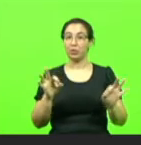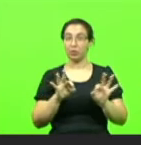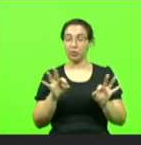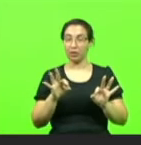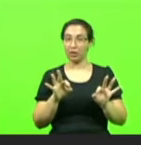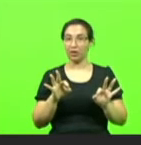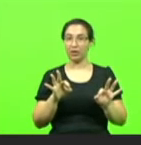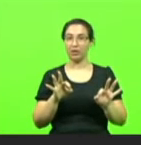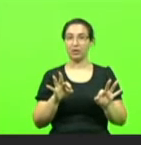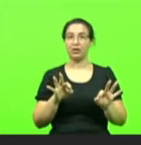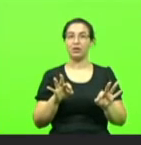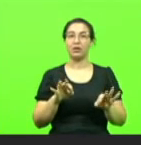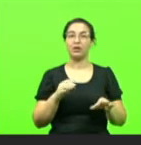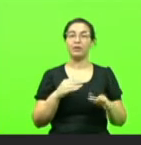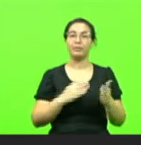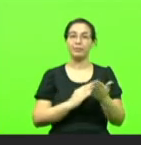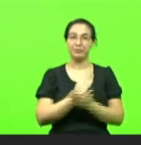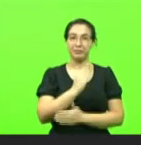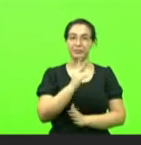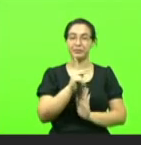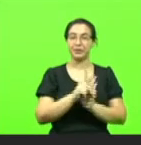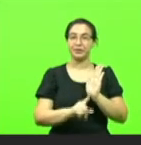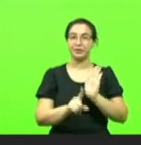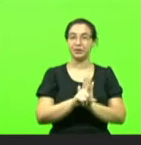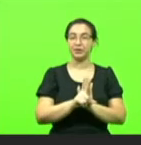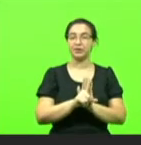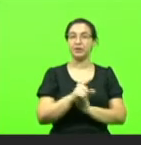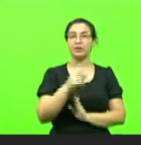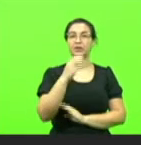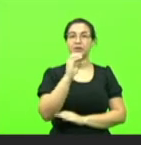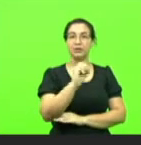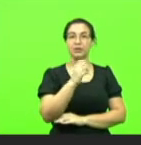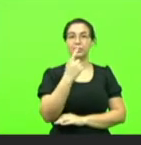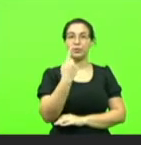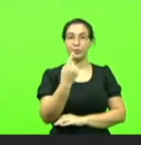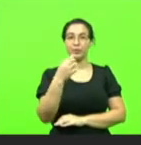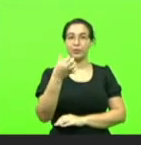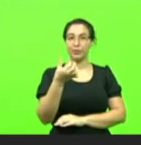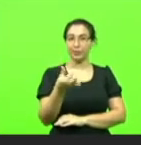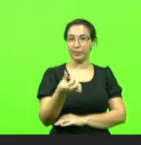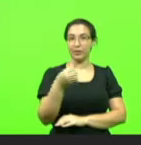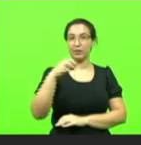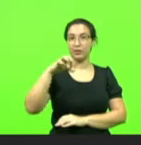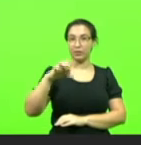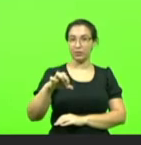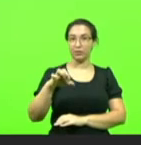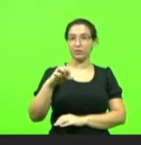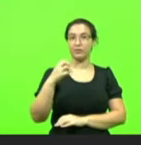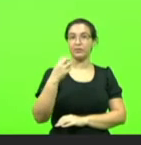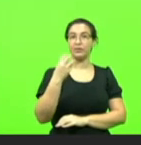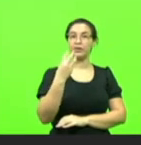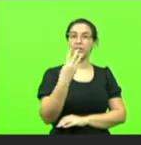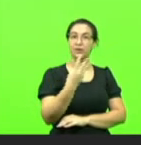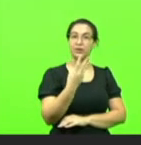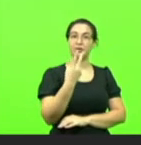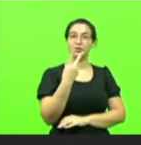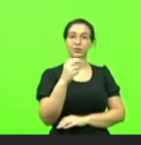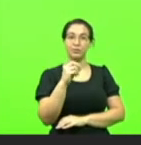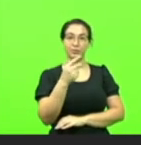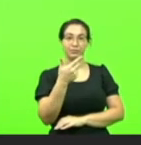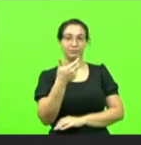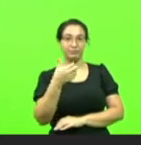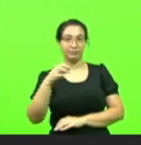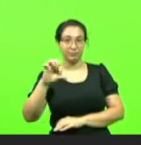pela aprovação do projeto de lei 0169 E3 2019 nos